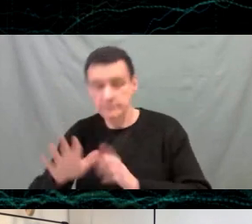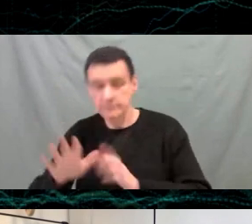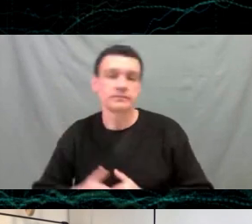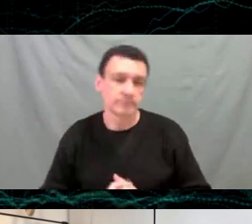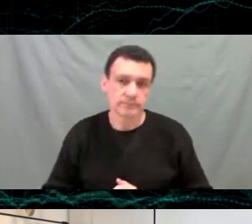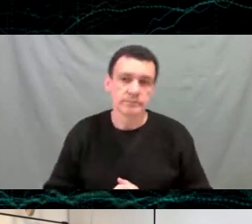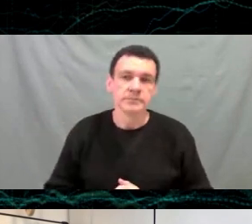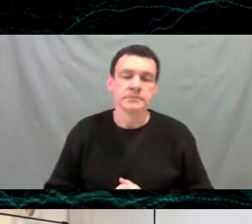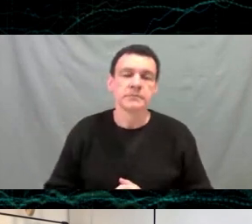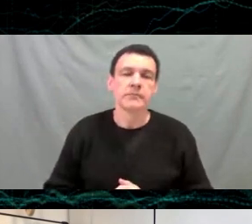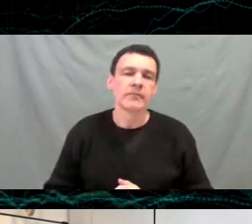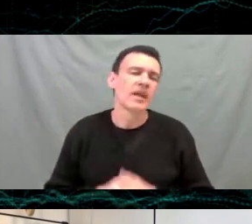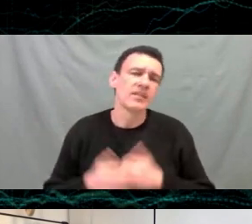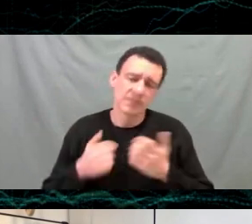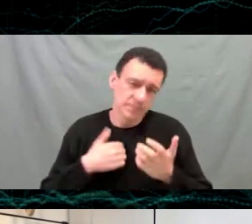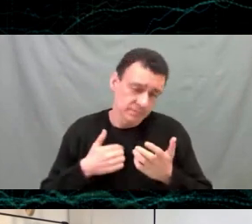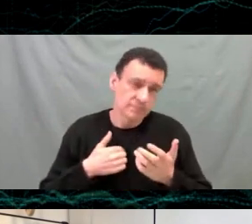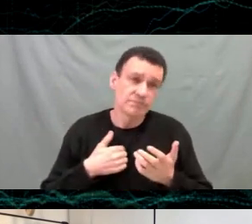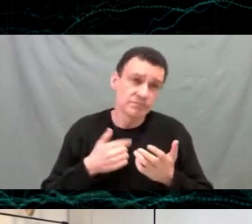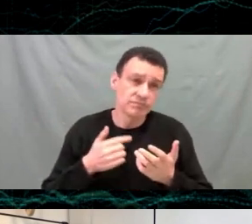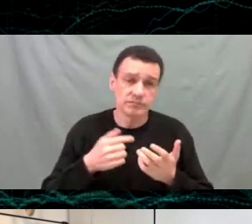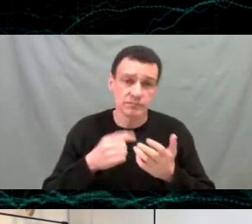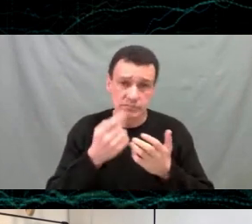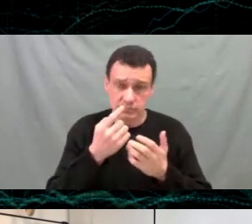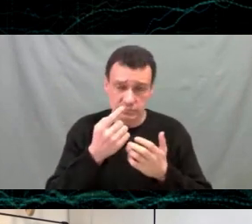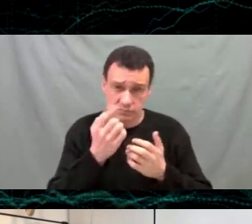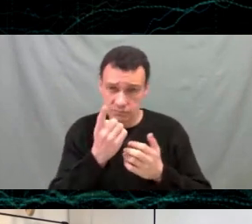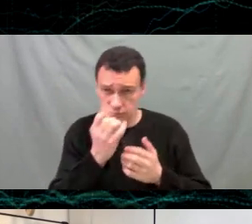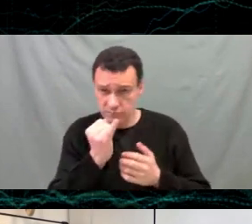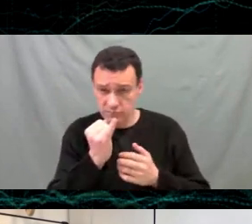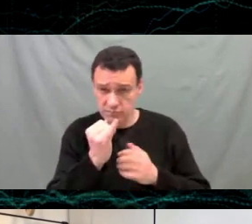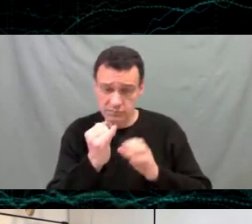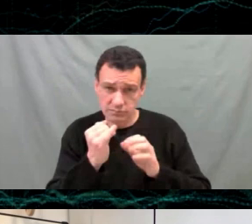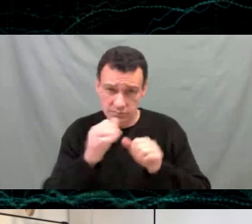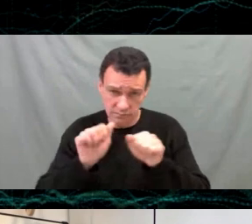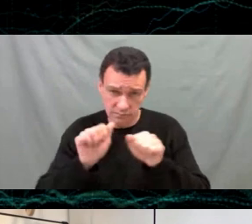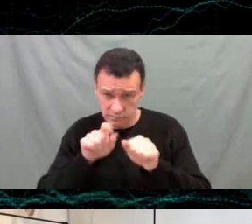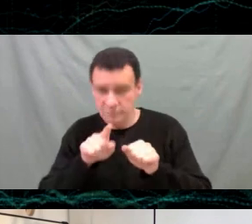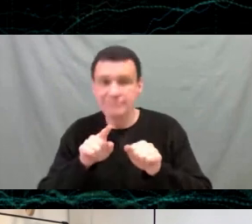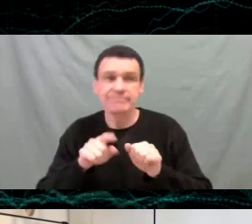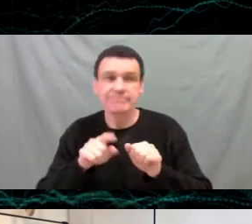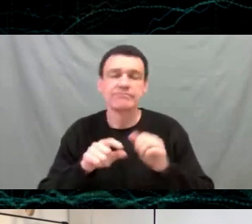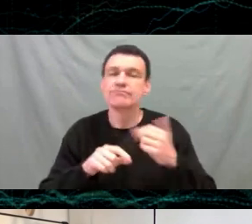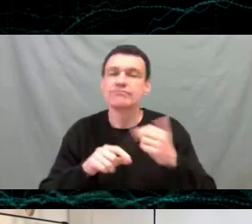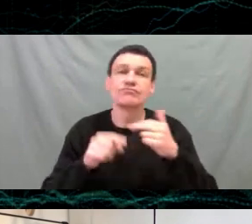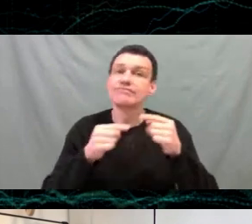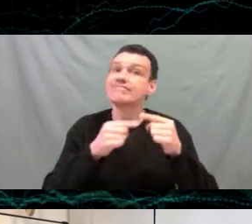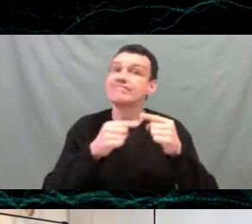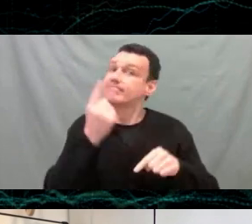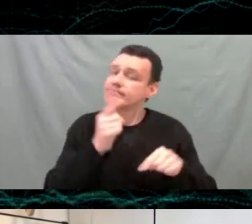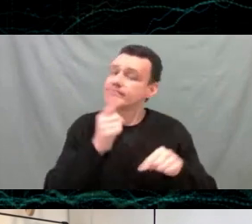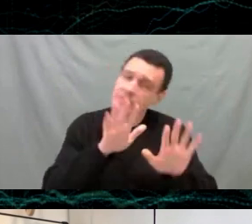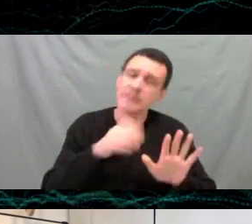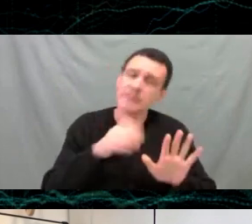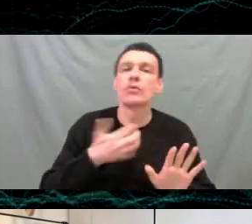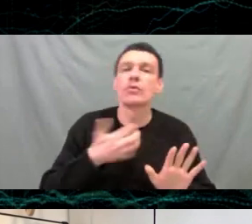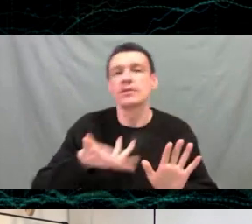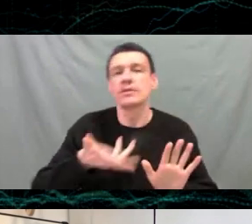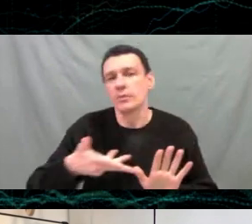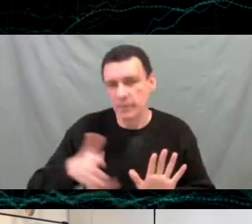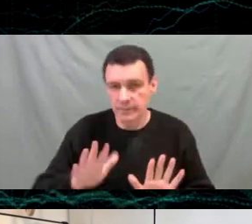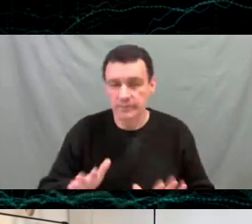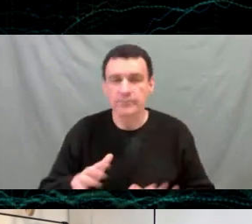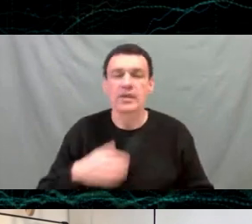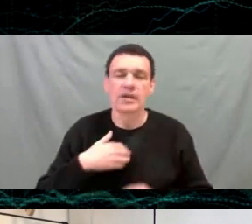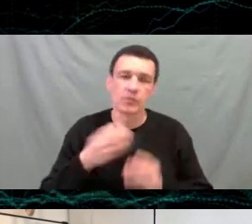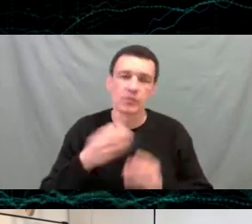para executar em produção pelo Terra Grande, mas a fim de acelerar as coisas aqui, eu vou dar um Terra Grande Run